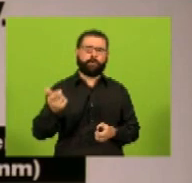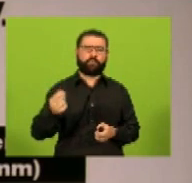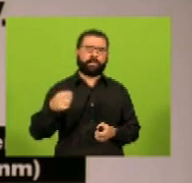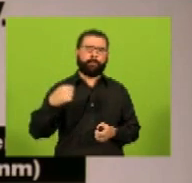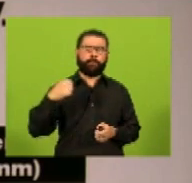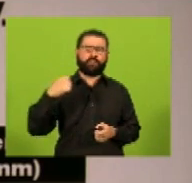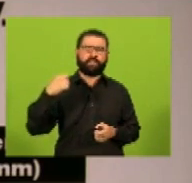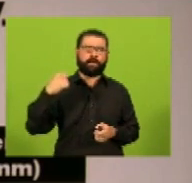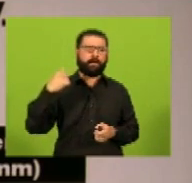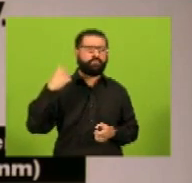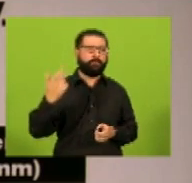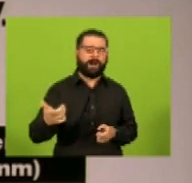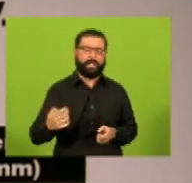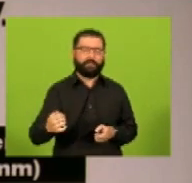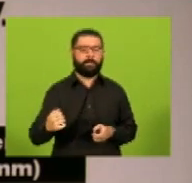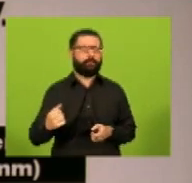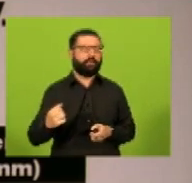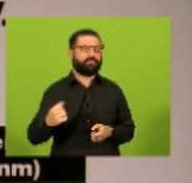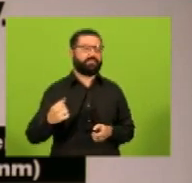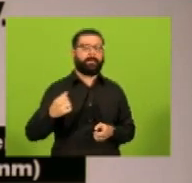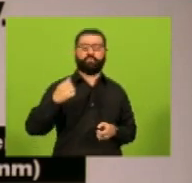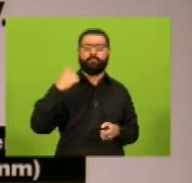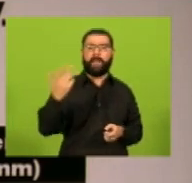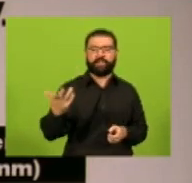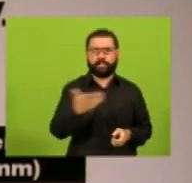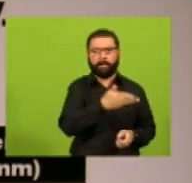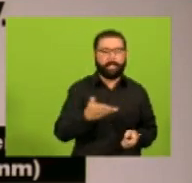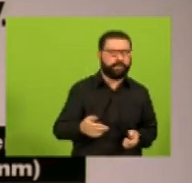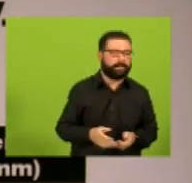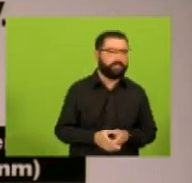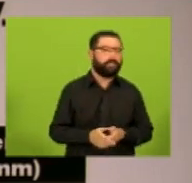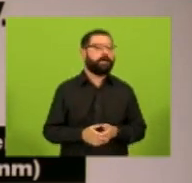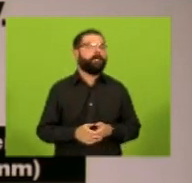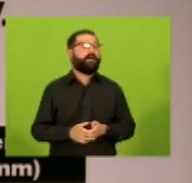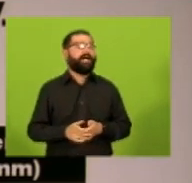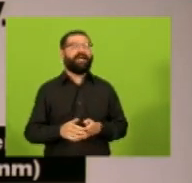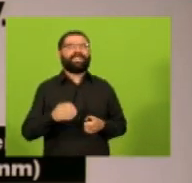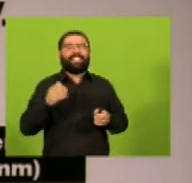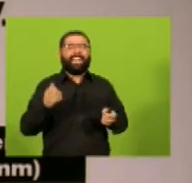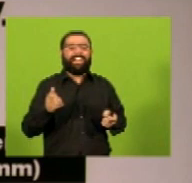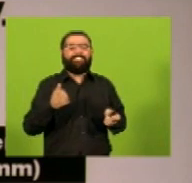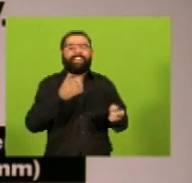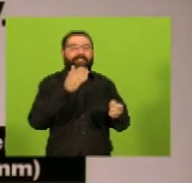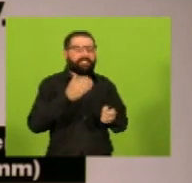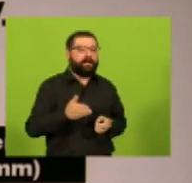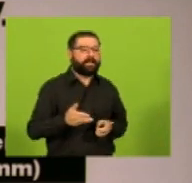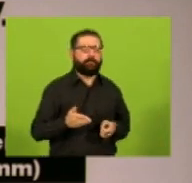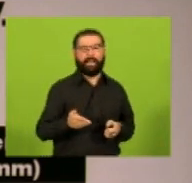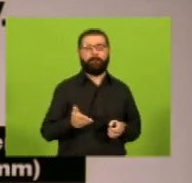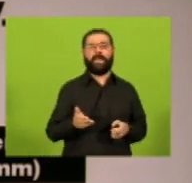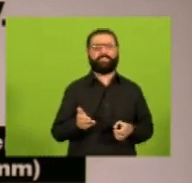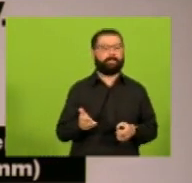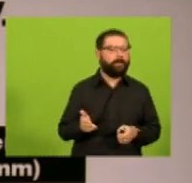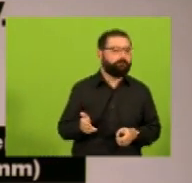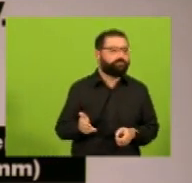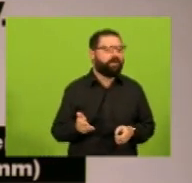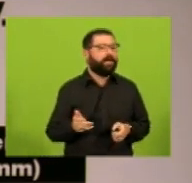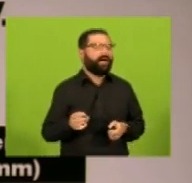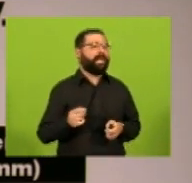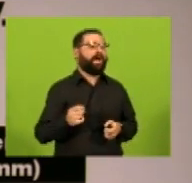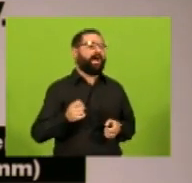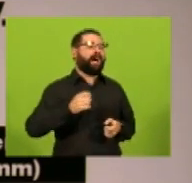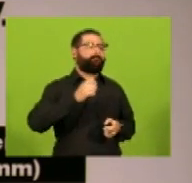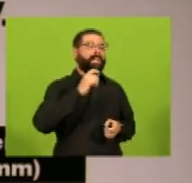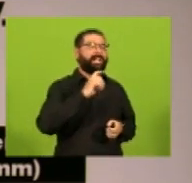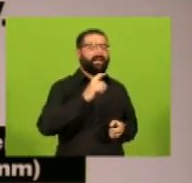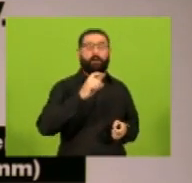Então, filtro, que também pode ser chamado de malha, que também pode ser chamado de mesh em inglês, ele vai seguir a tabela mesh, né?